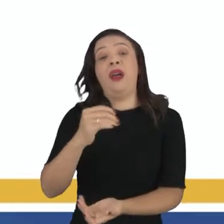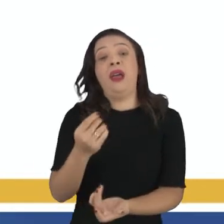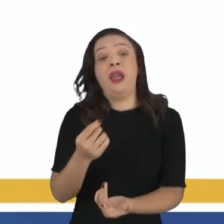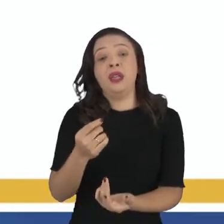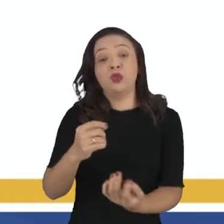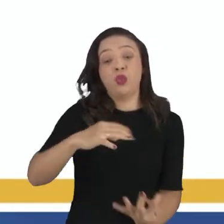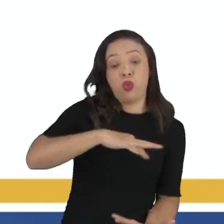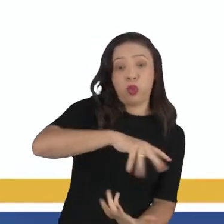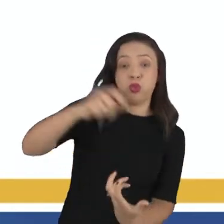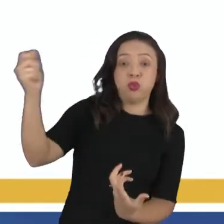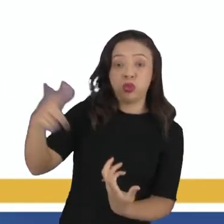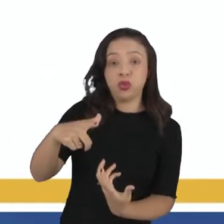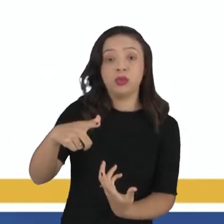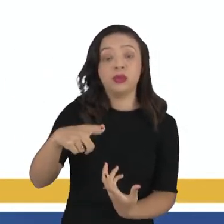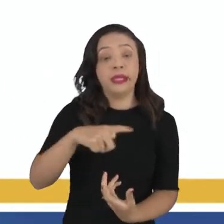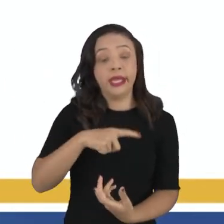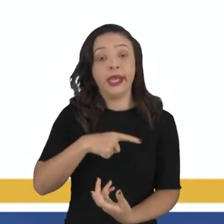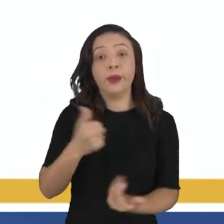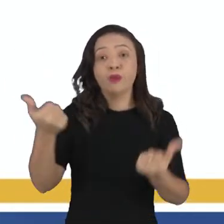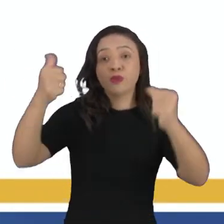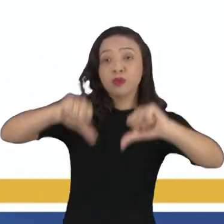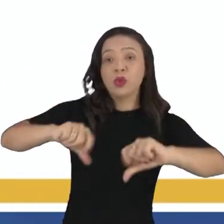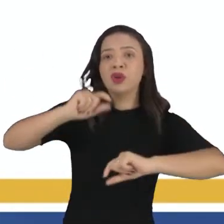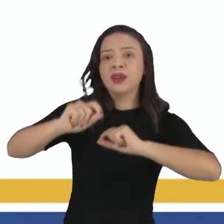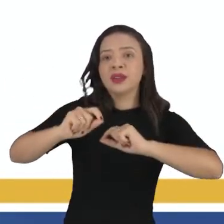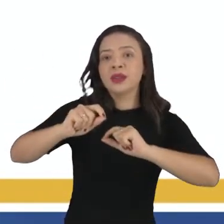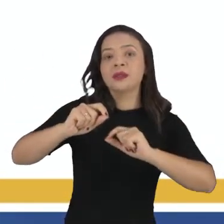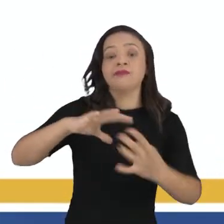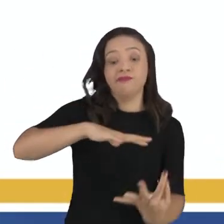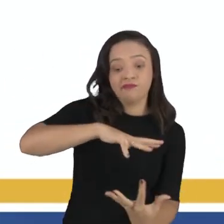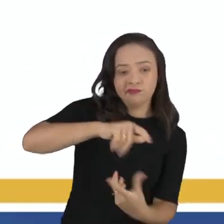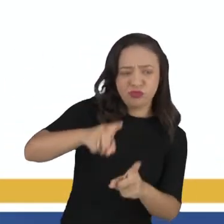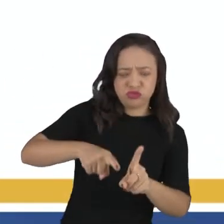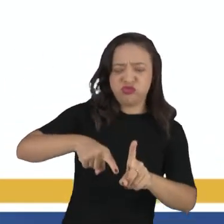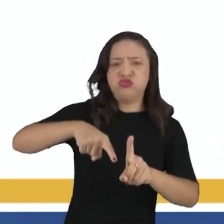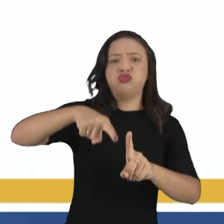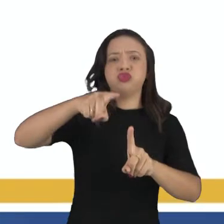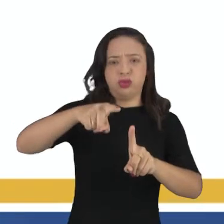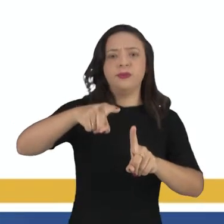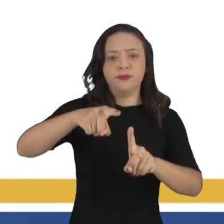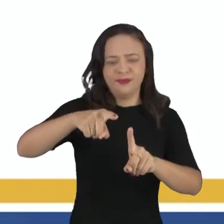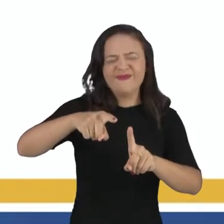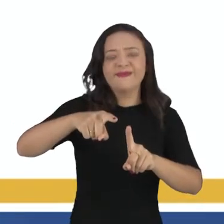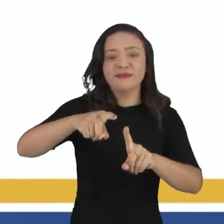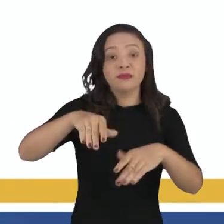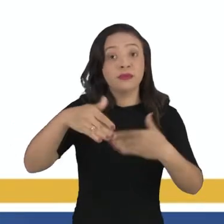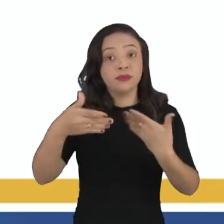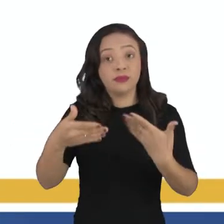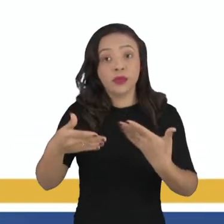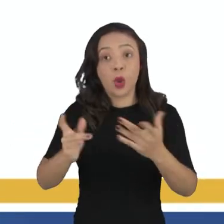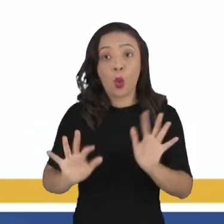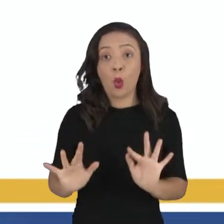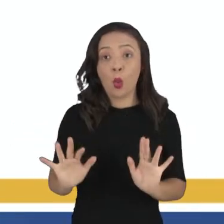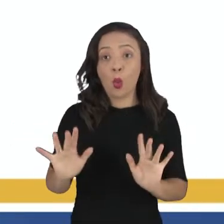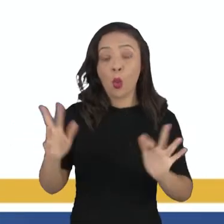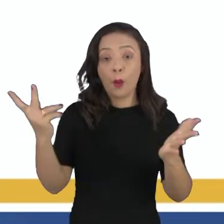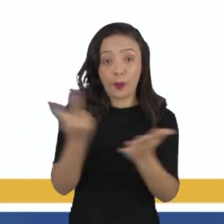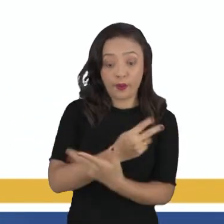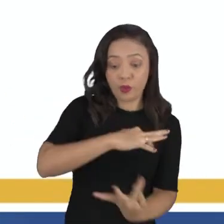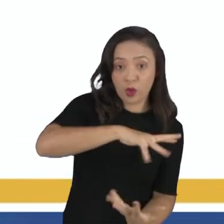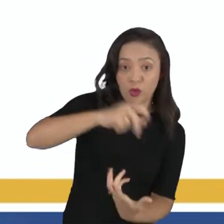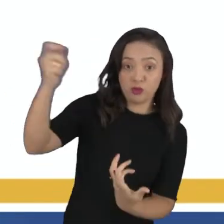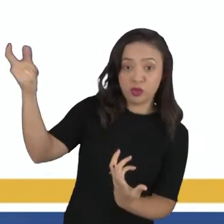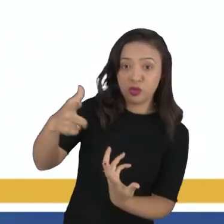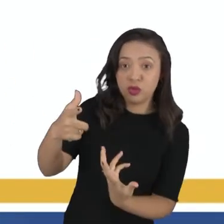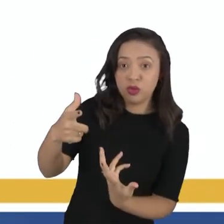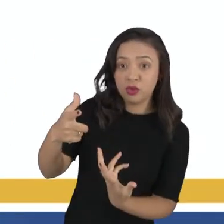E uma das mais graves é o aquecimento global, né? O nome já diz tudo, aquecimento global. Os gases do efeito estufa retêm